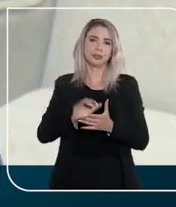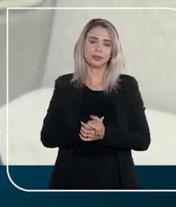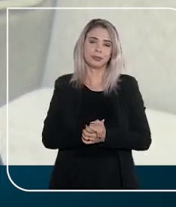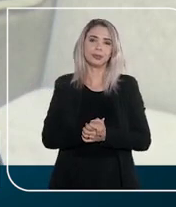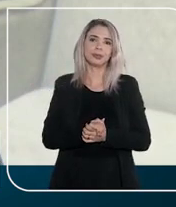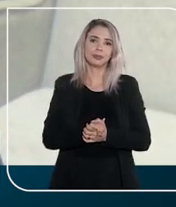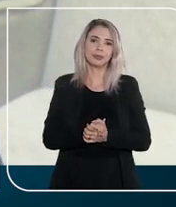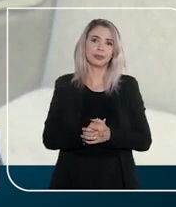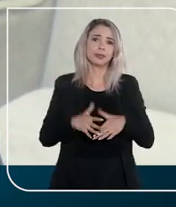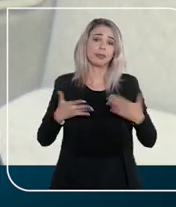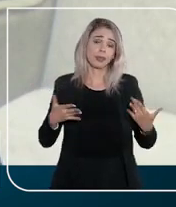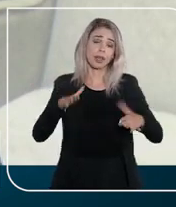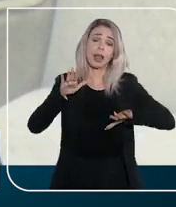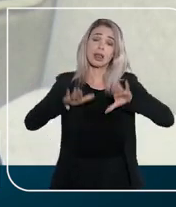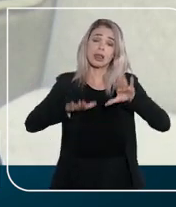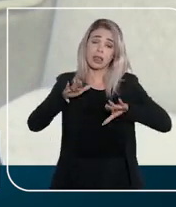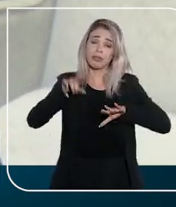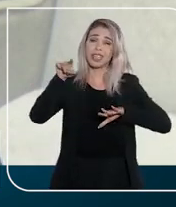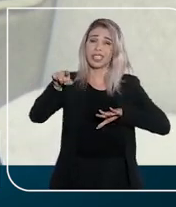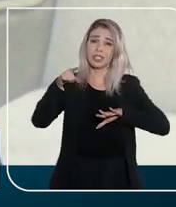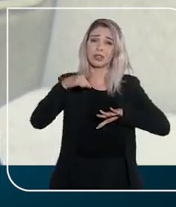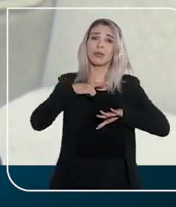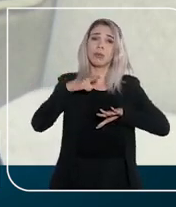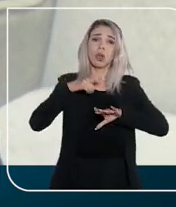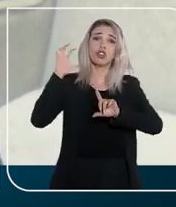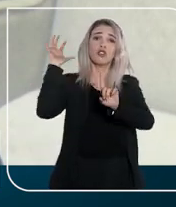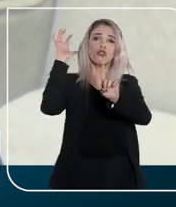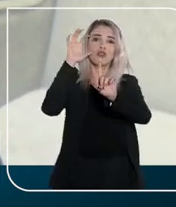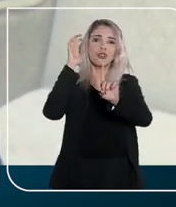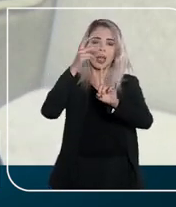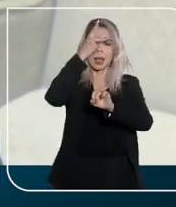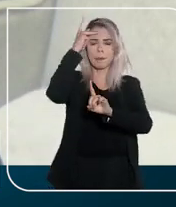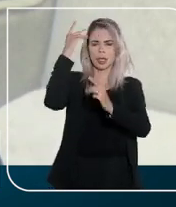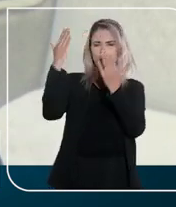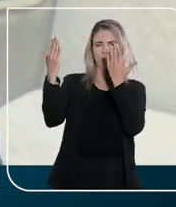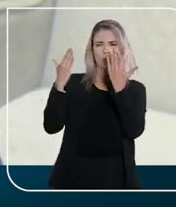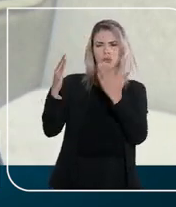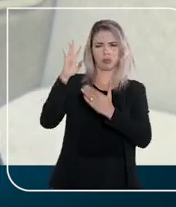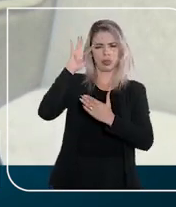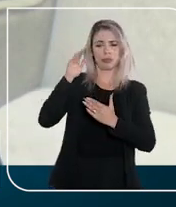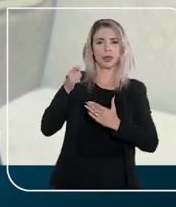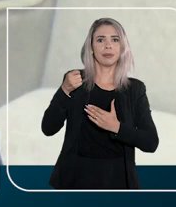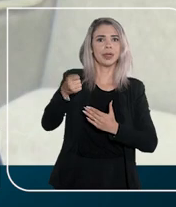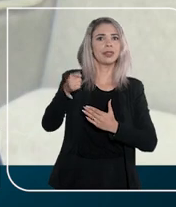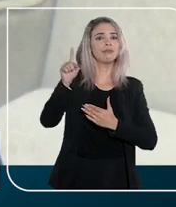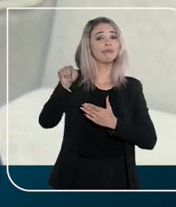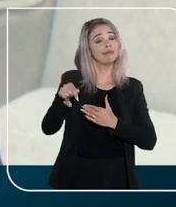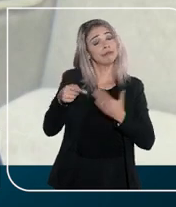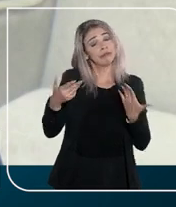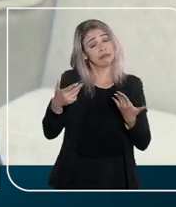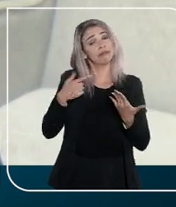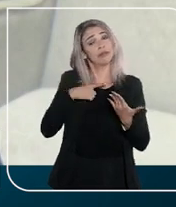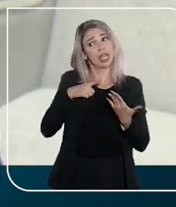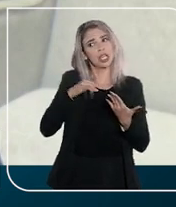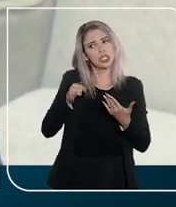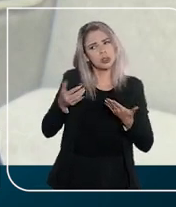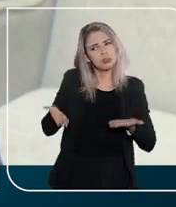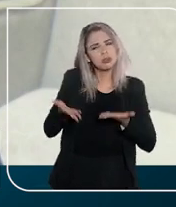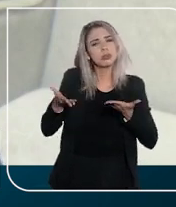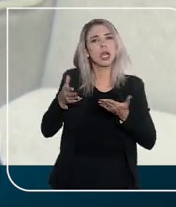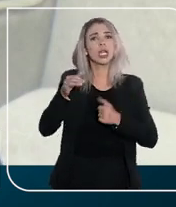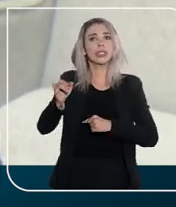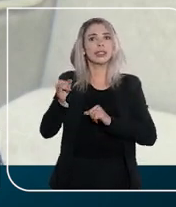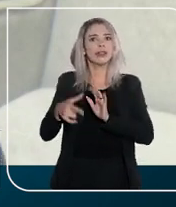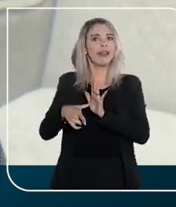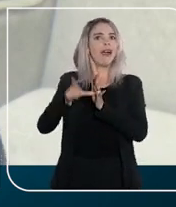talvez isso, até sob efeito psicológico do julgador, isso vai pesar a seu favor. Mas, se eventualmente ele não teve condições de fazê-lo